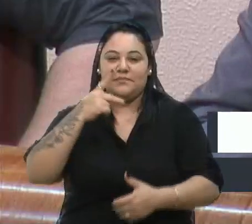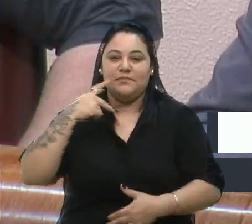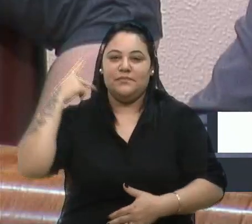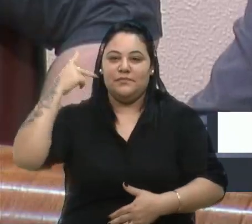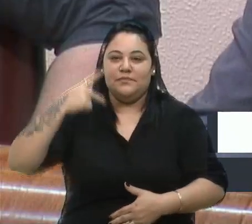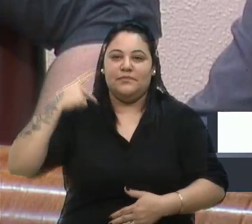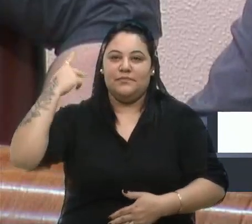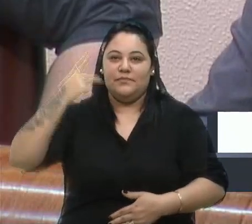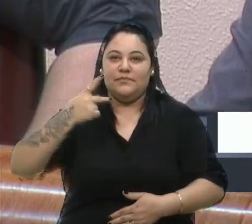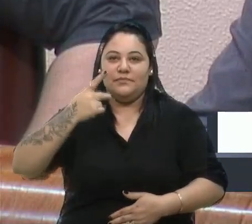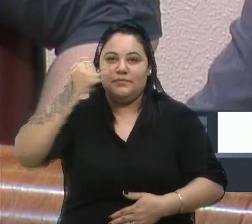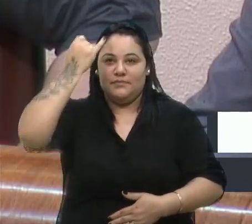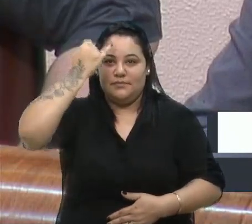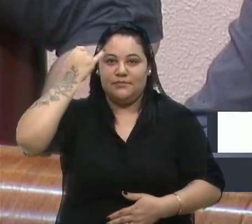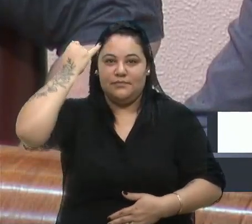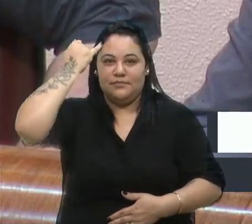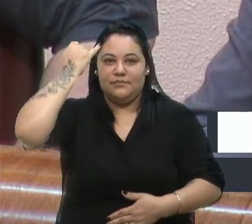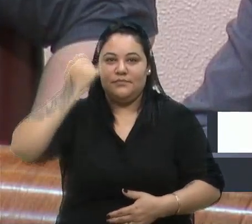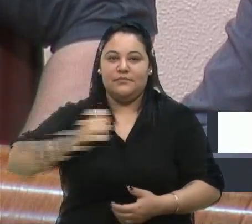Nós